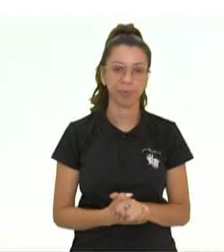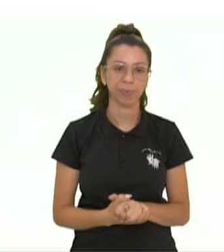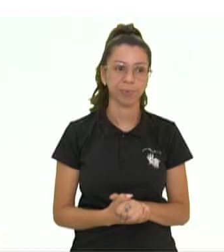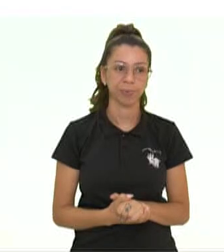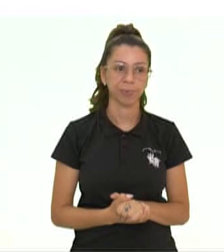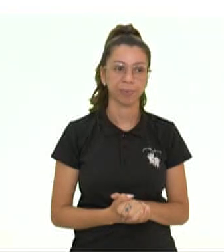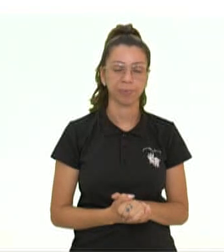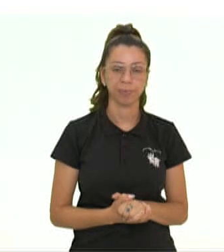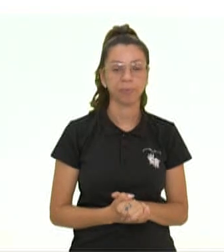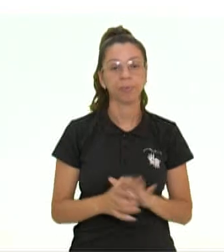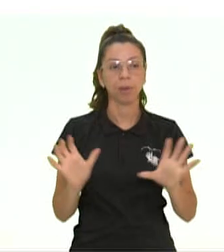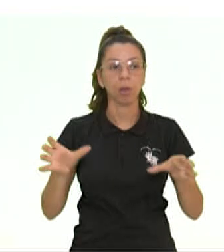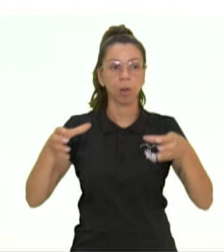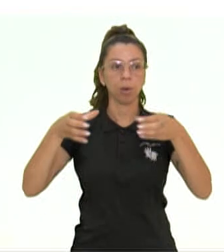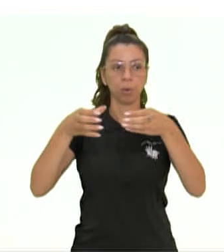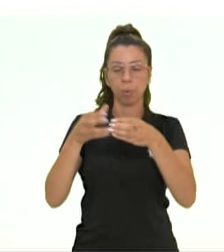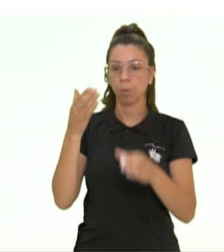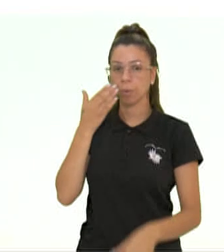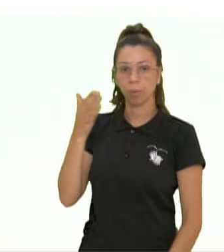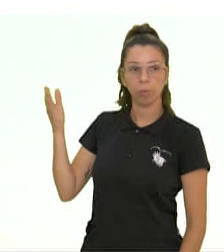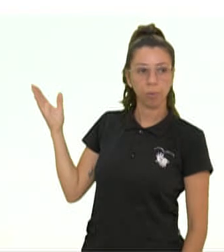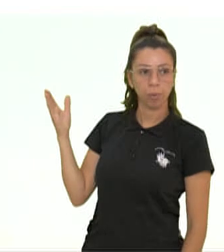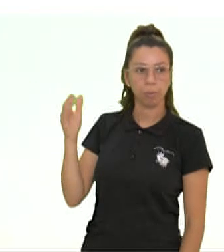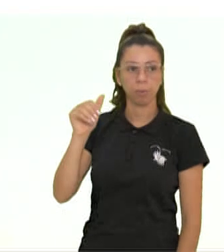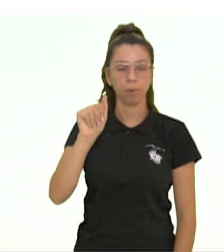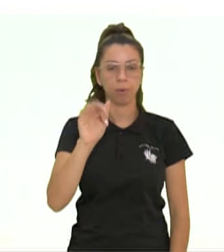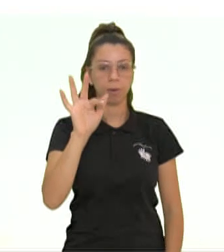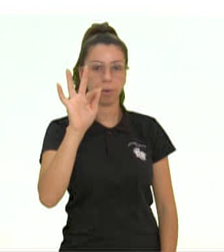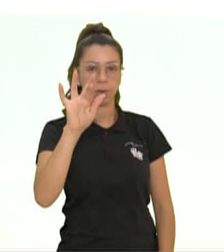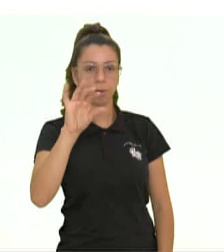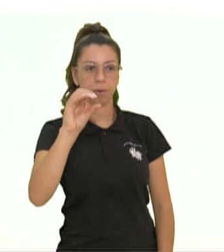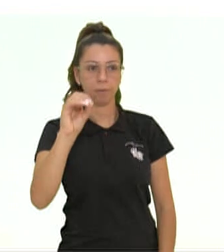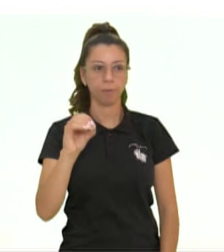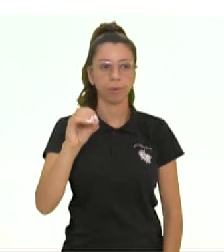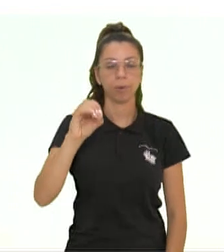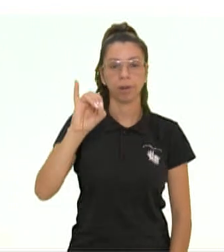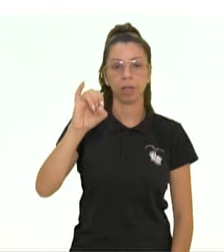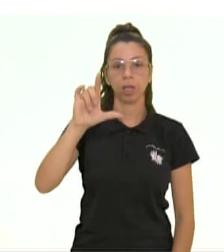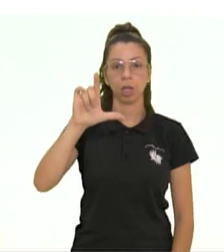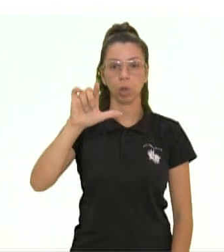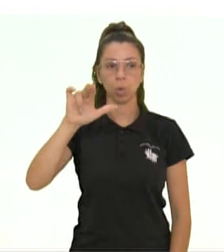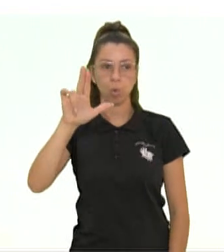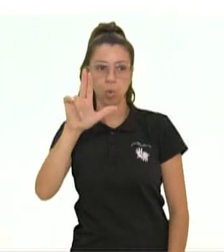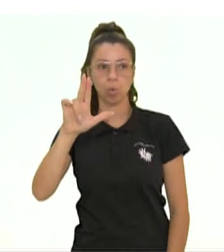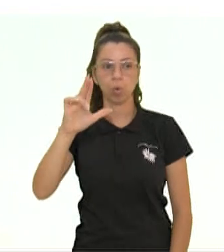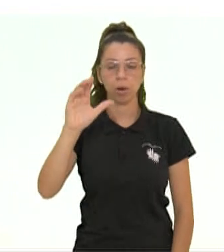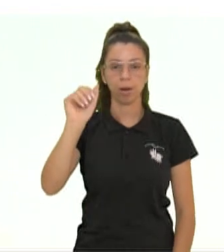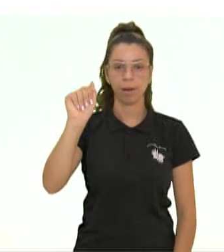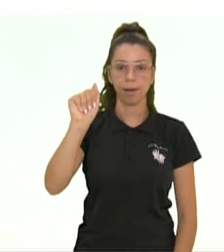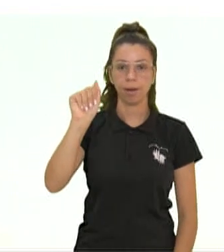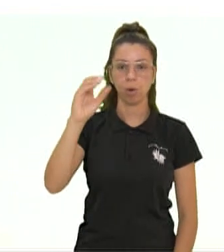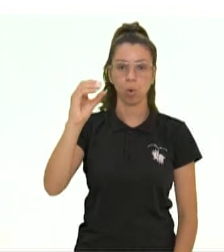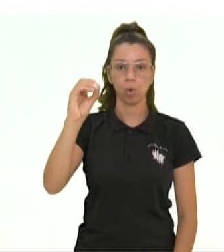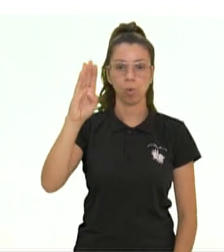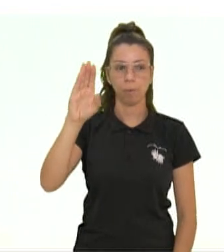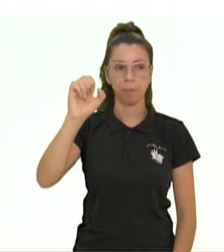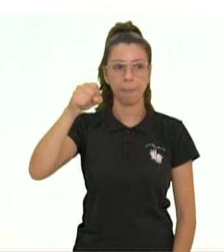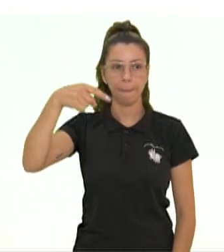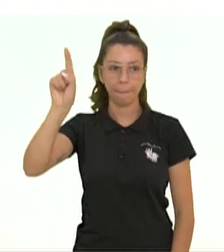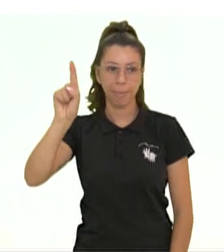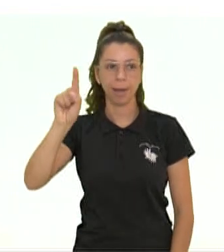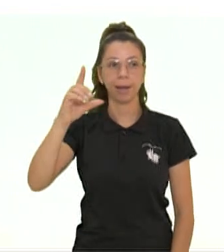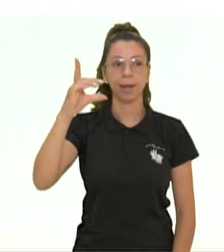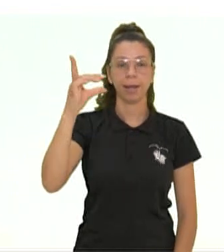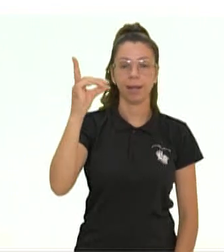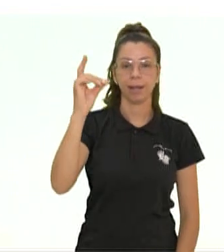Então, bloco Afro e Lua Badmin, né? Então, aprecia essa imagem, é a arte de Lua Badmin. São